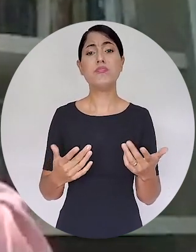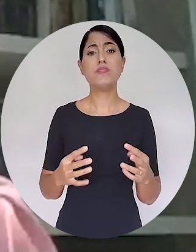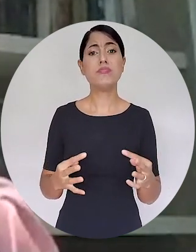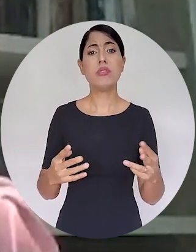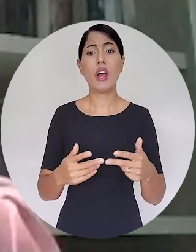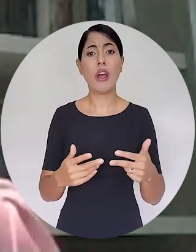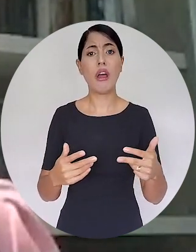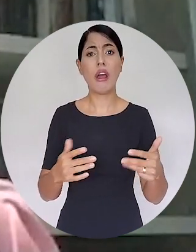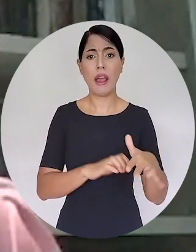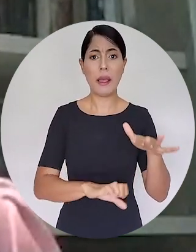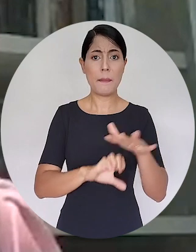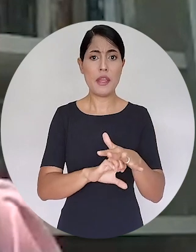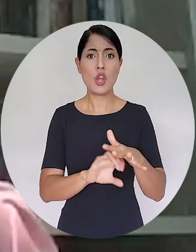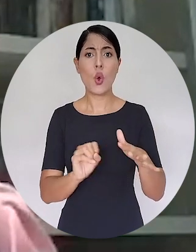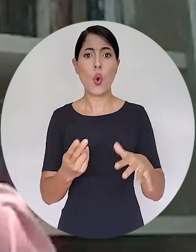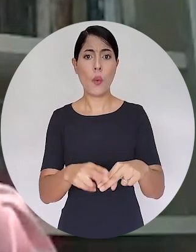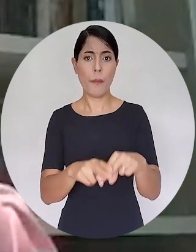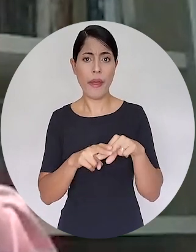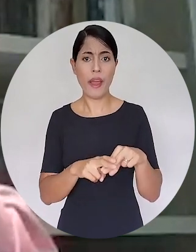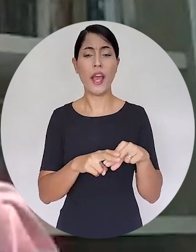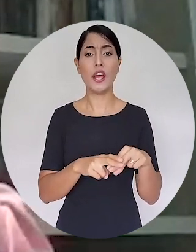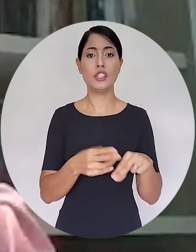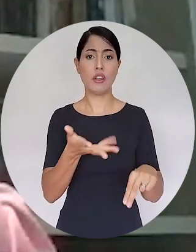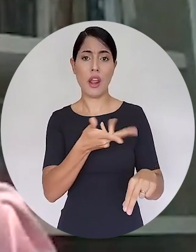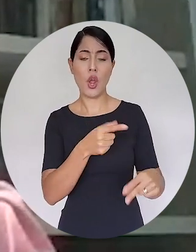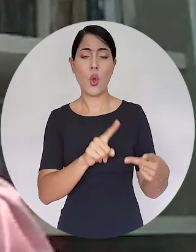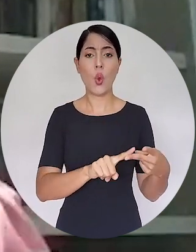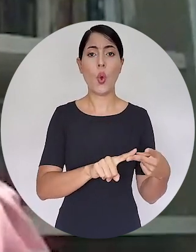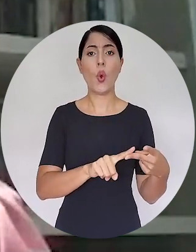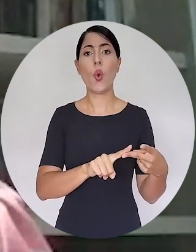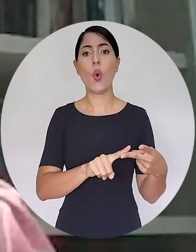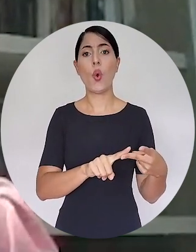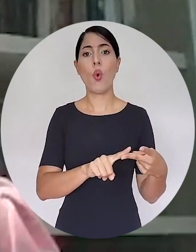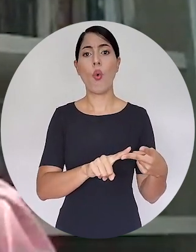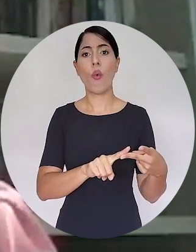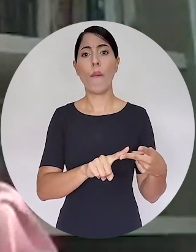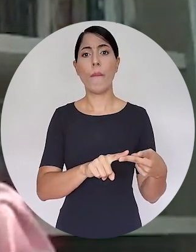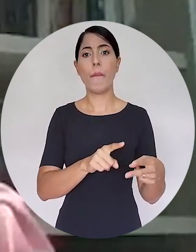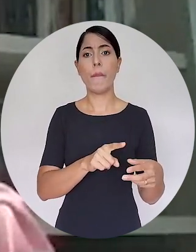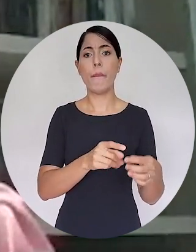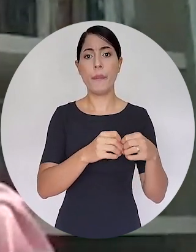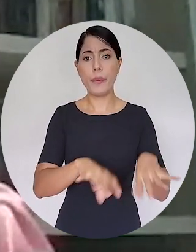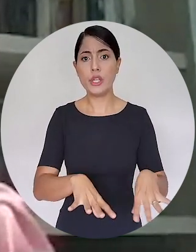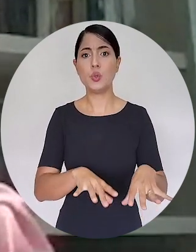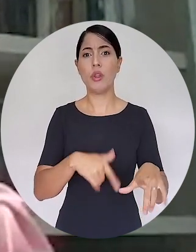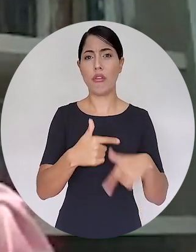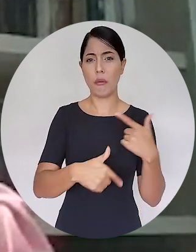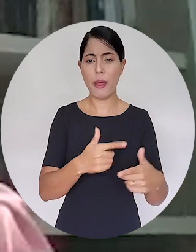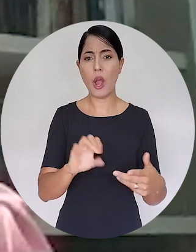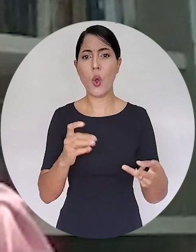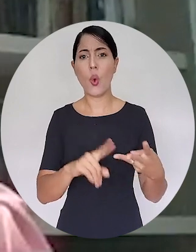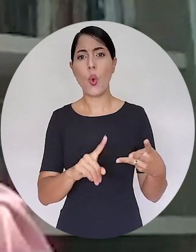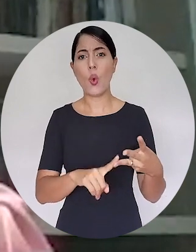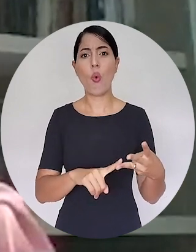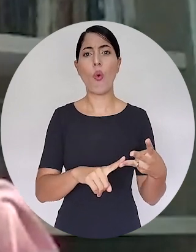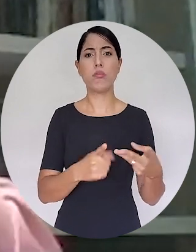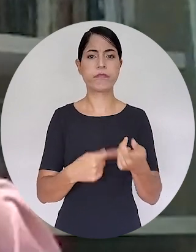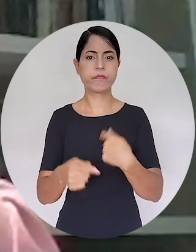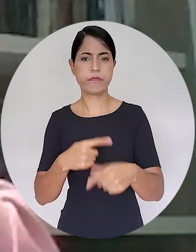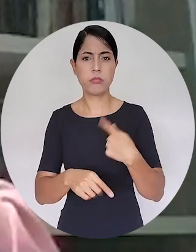vendo que uma empresa perde talentos, ou perde dinheiro, ou perde negócios por conta de desentendimentos